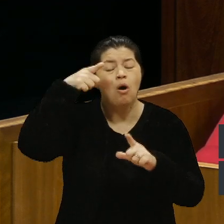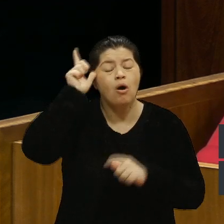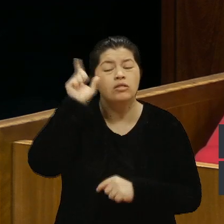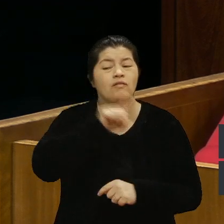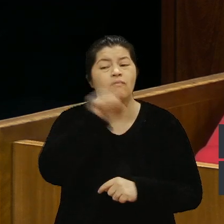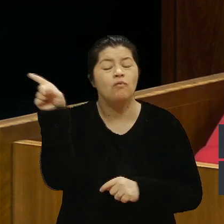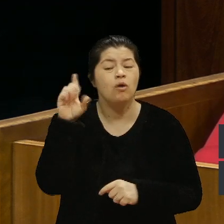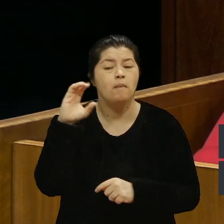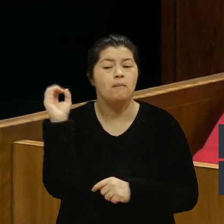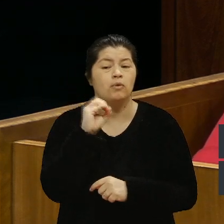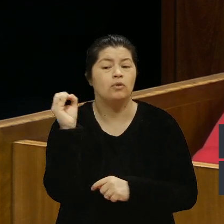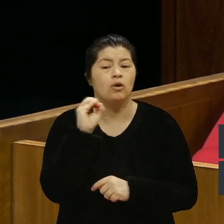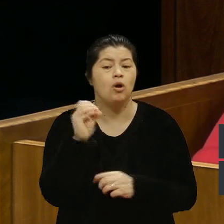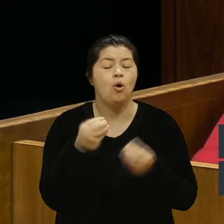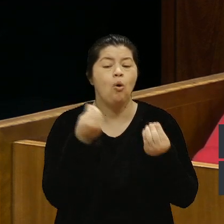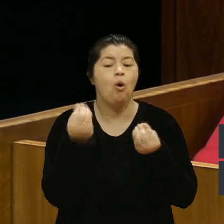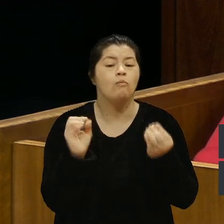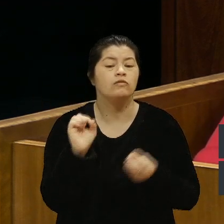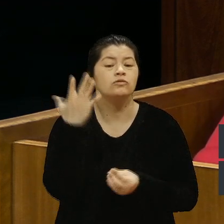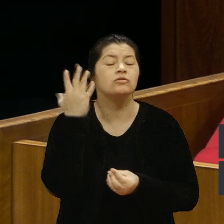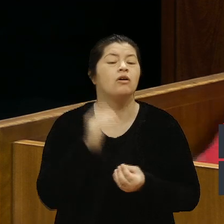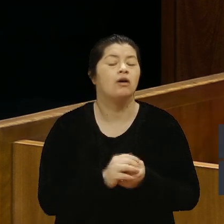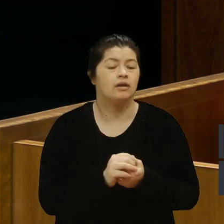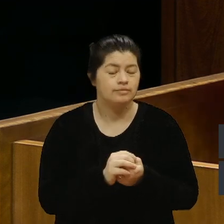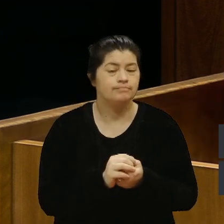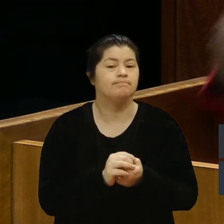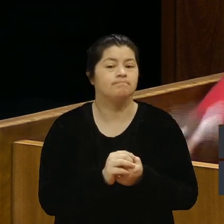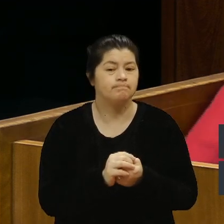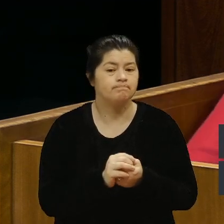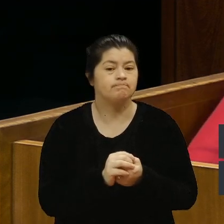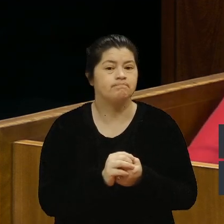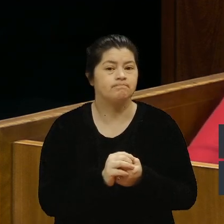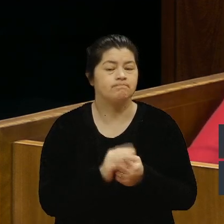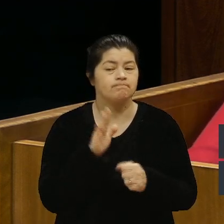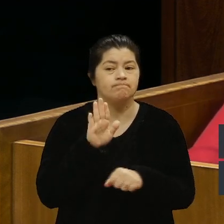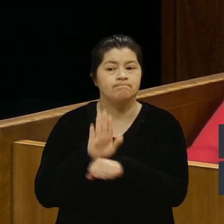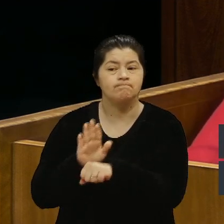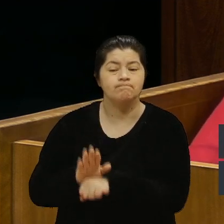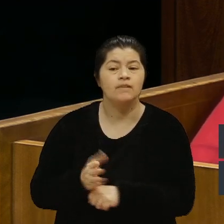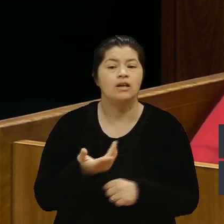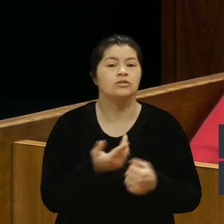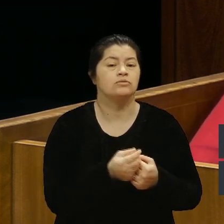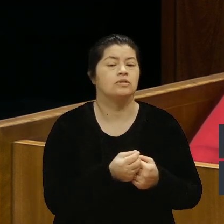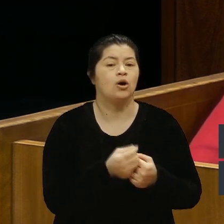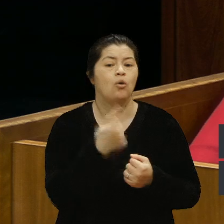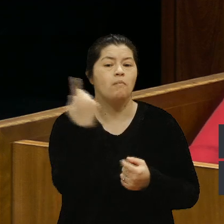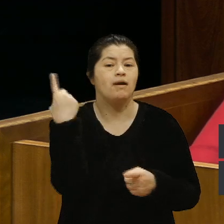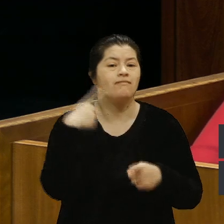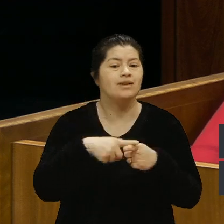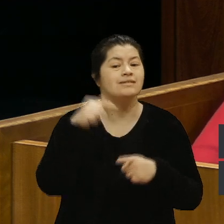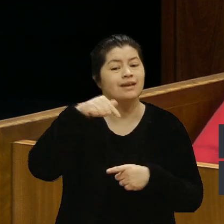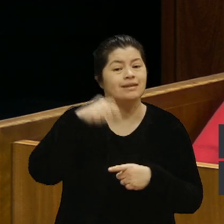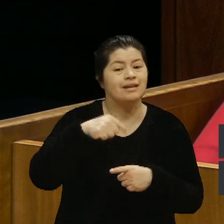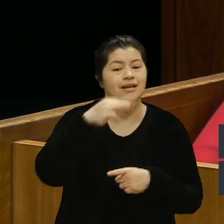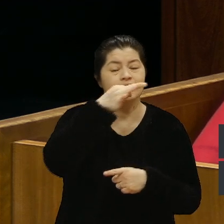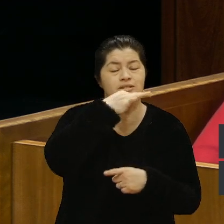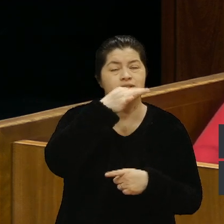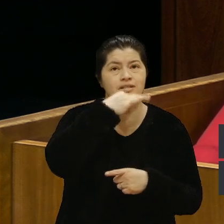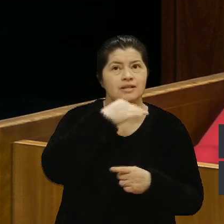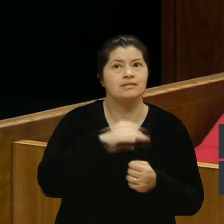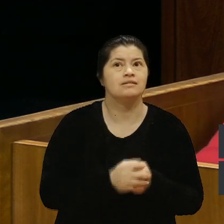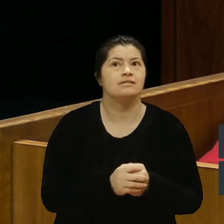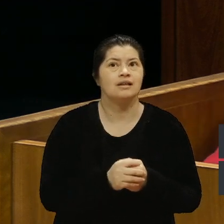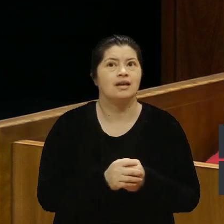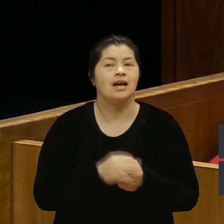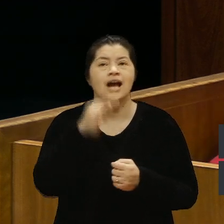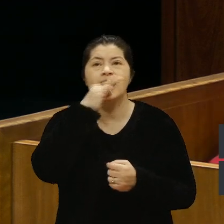para ver como funciona o atendimento, que era uma vez, foi feito em Caxias. Caxias do